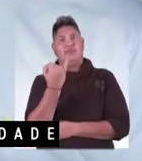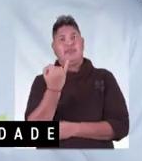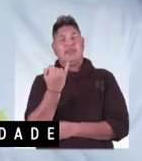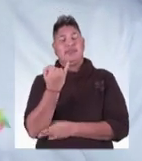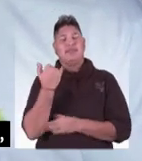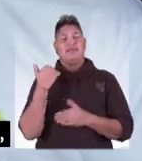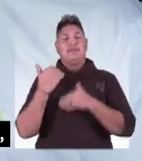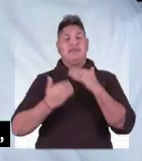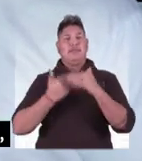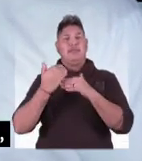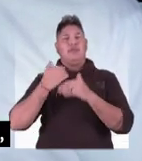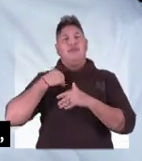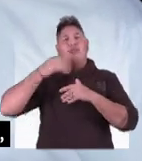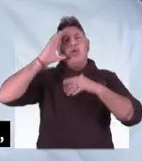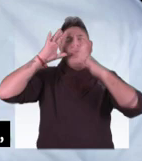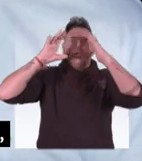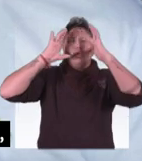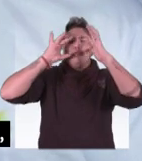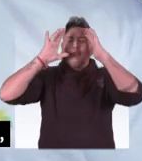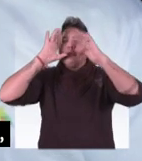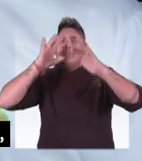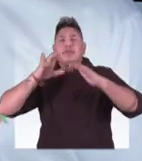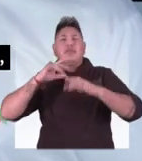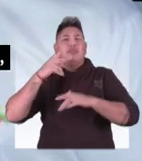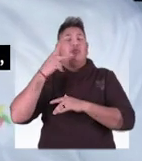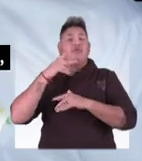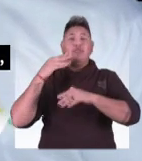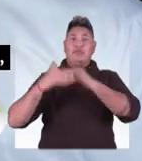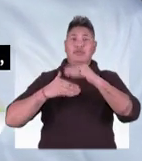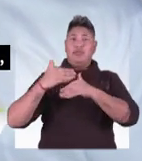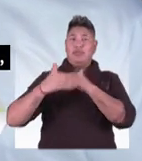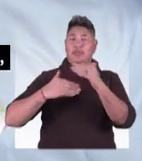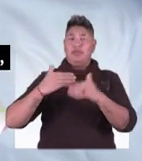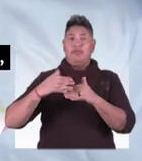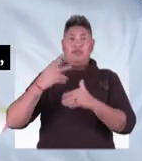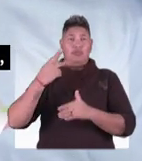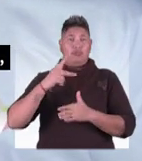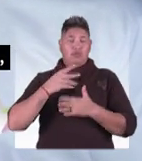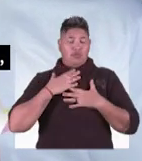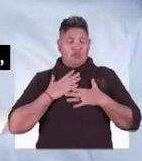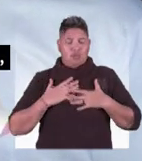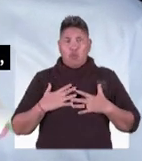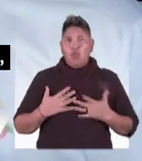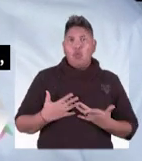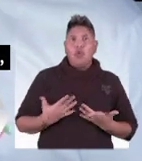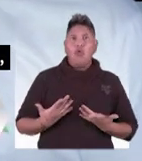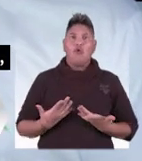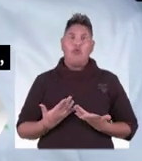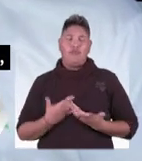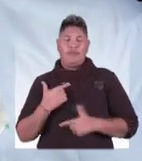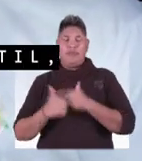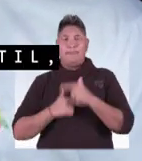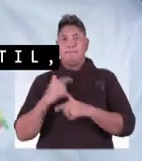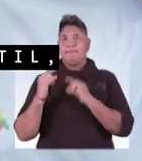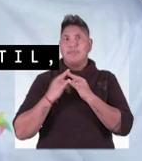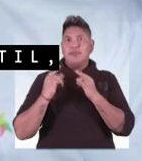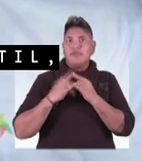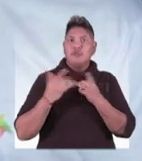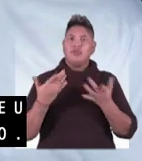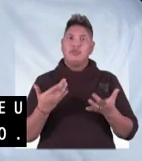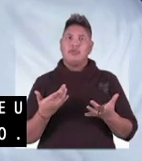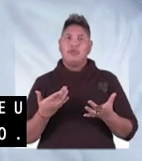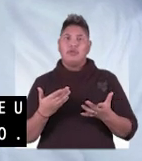oportunidade de desenvolver a sua imaginação, de desenvolver o seu corpo mesmo, né, com o trabalho infantil,